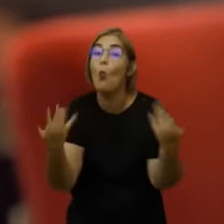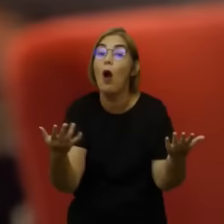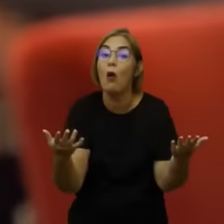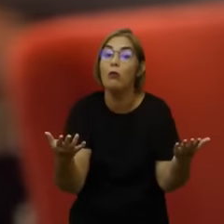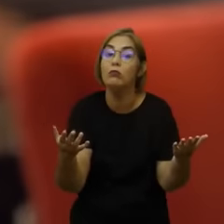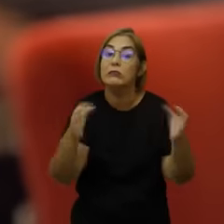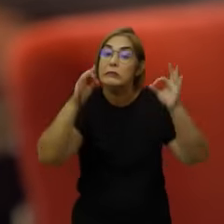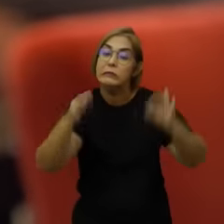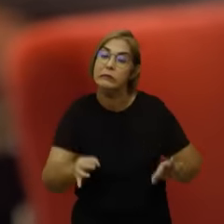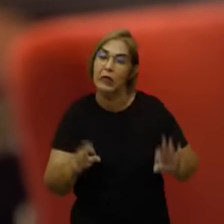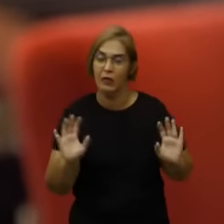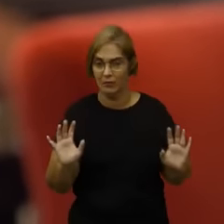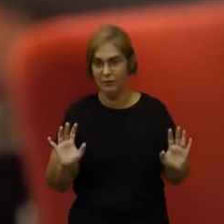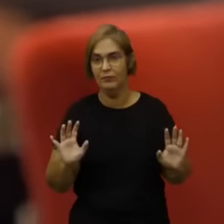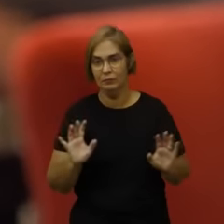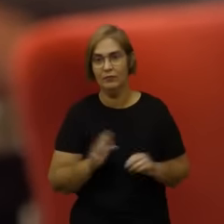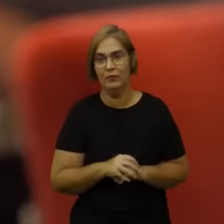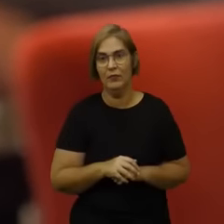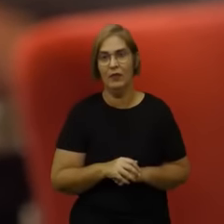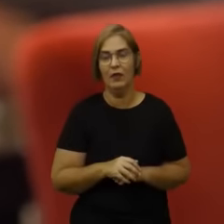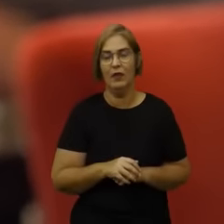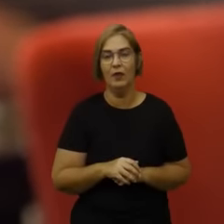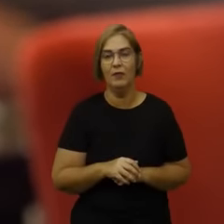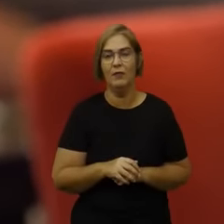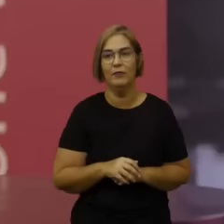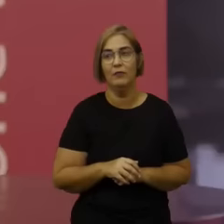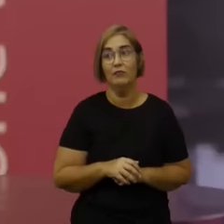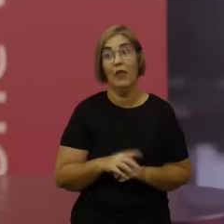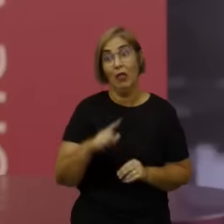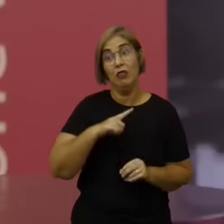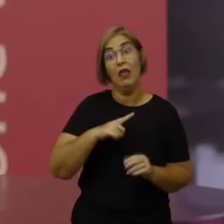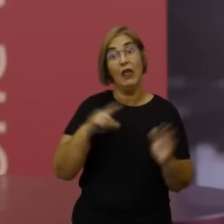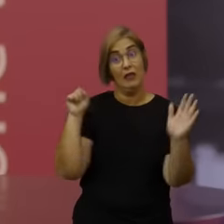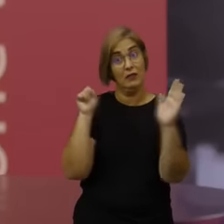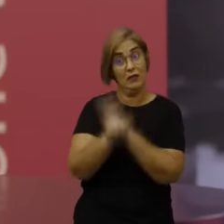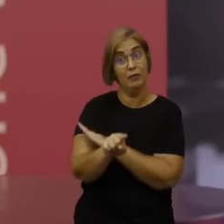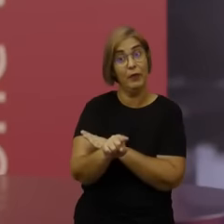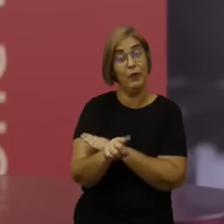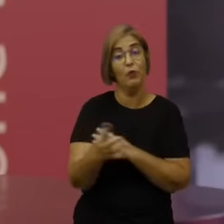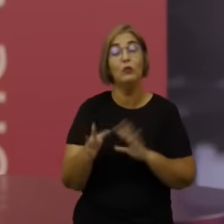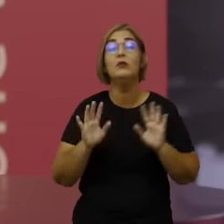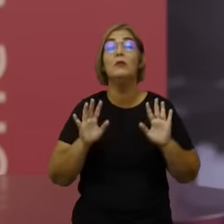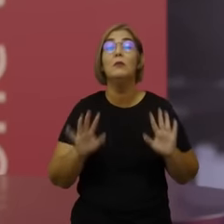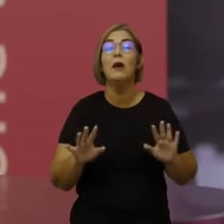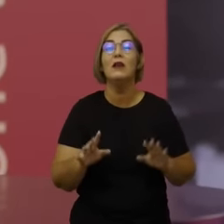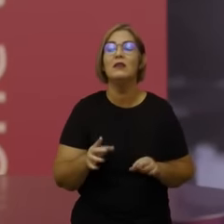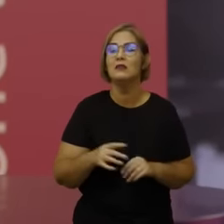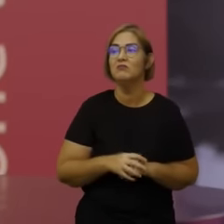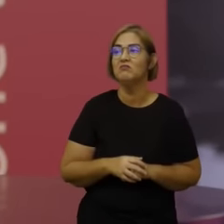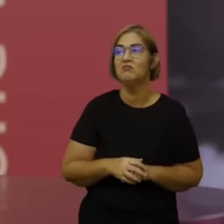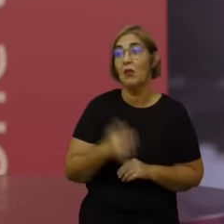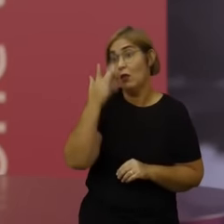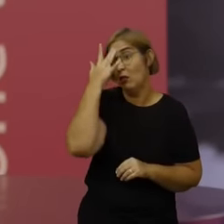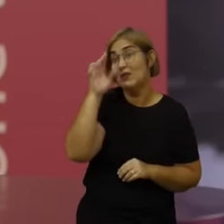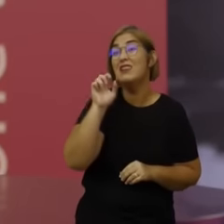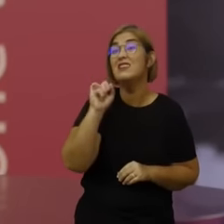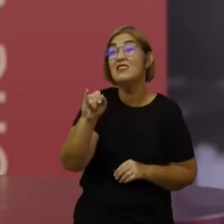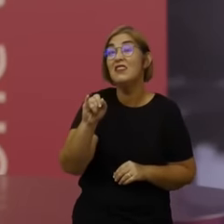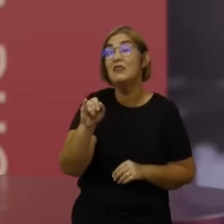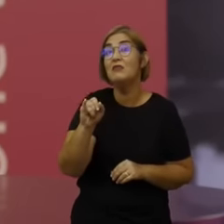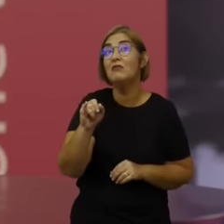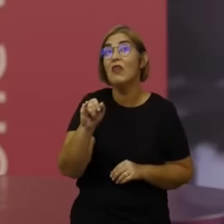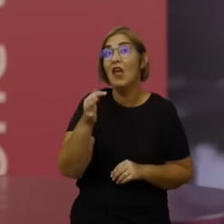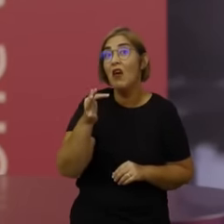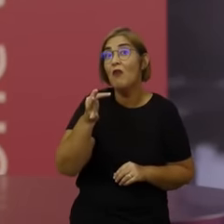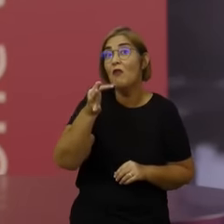nós? Então, essa é uma questão que eh se coloca no quadro da tragédia. Mas sendo destino ao acaso, a questão é que nós